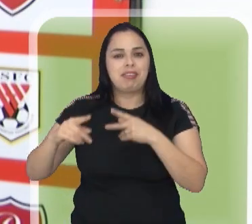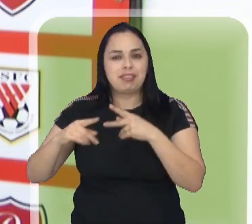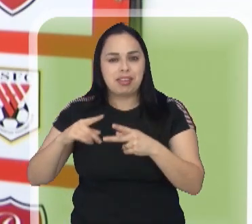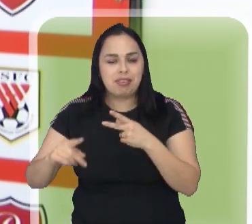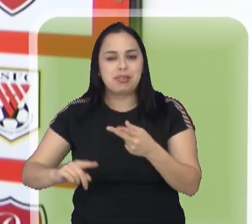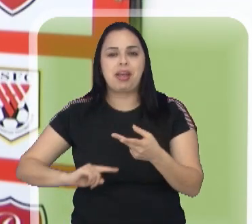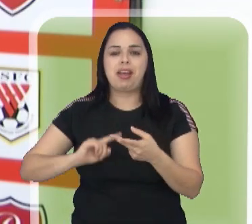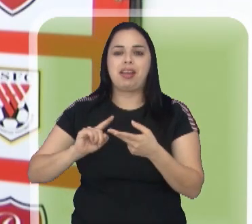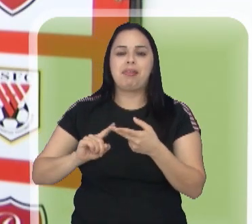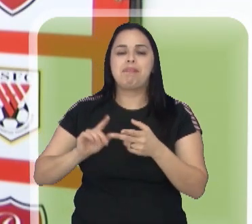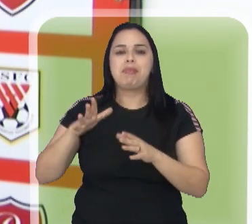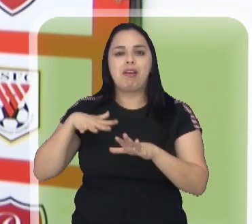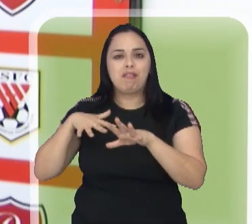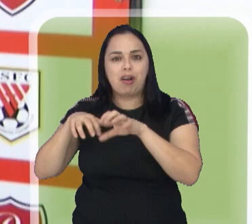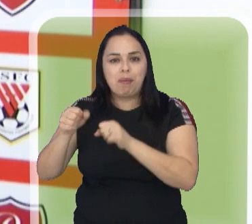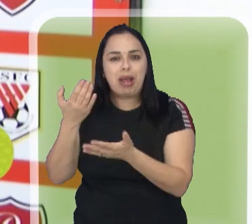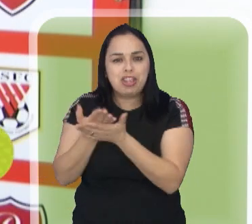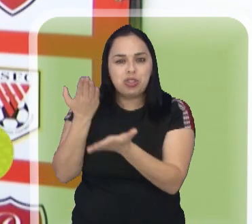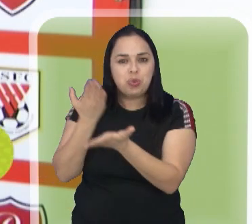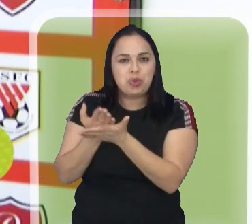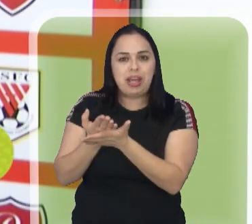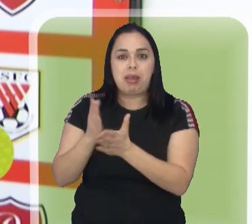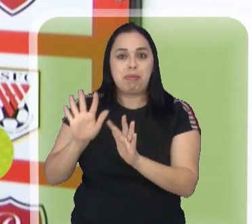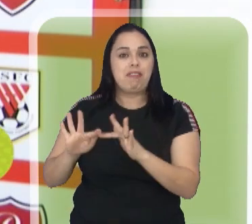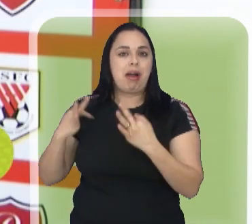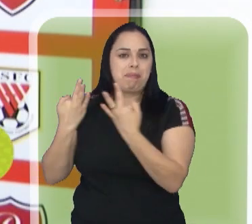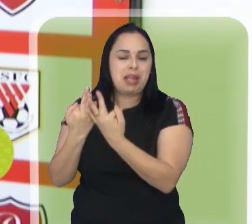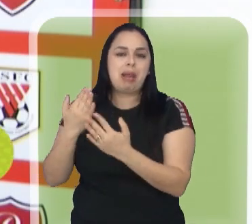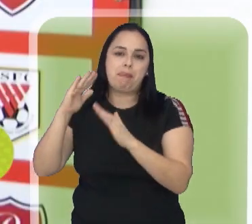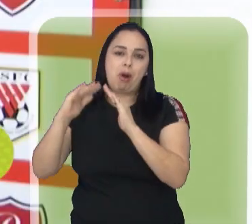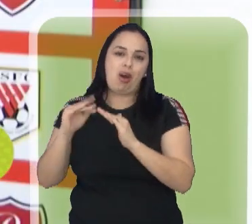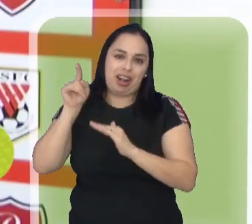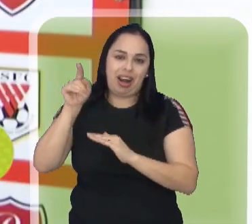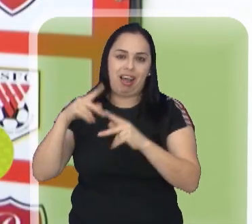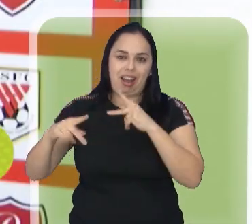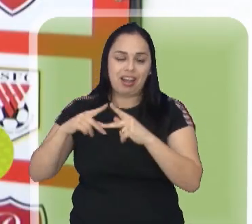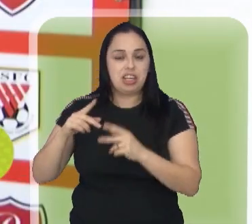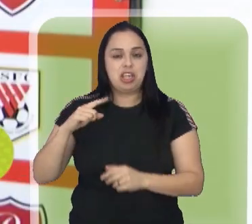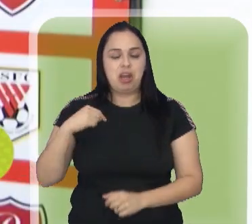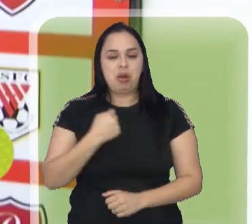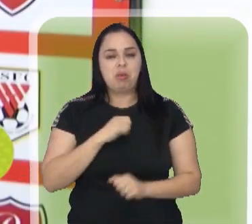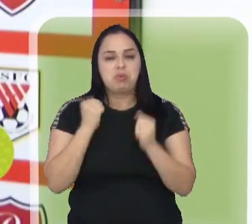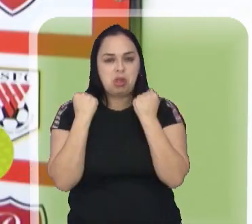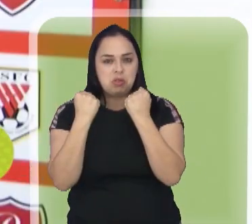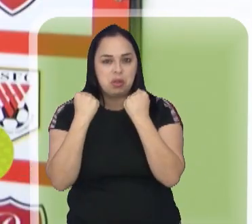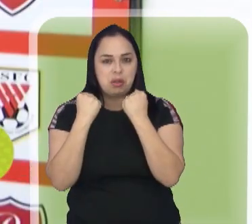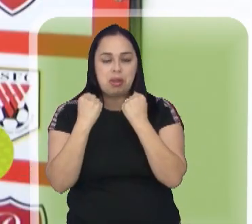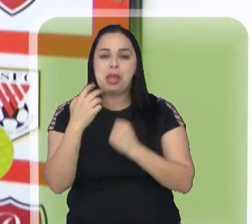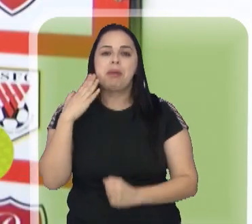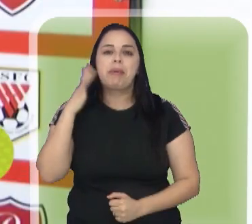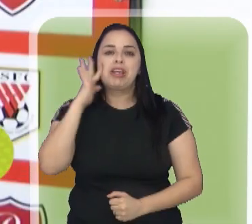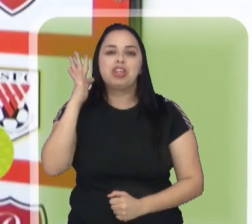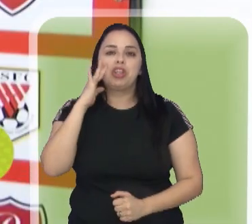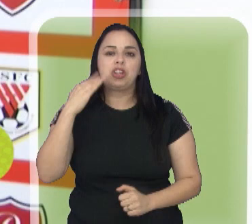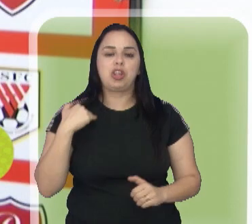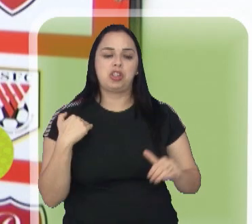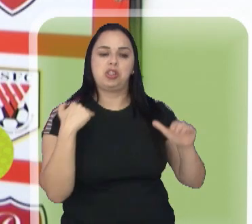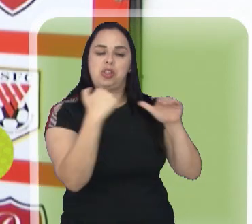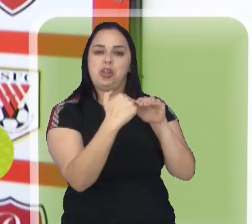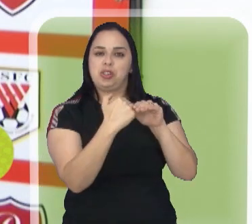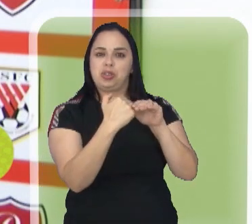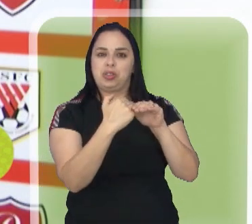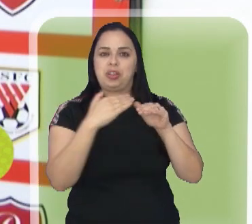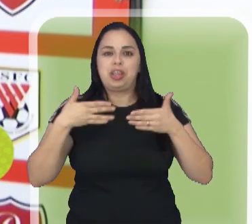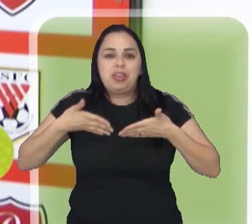José, minha família está lá. Obviamente eu vou torcer para o São José também. De repente nós dois nos classificamos ali e brigamos mais à frente. Sou de São